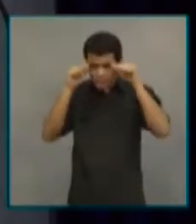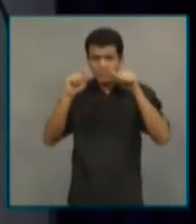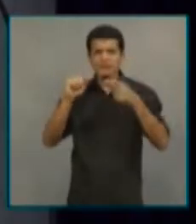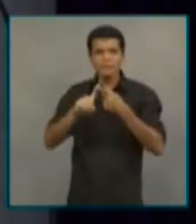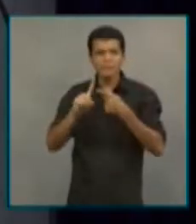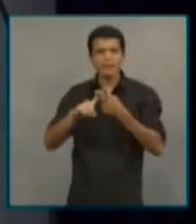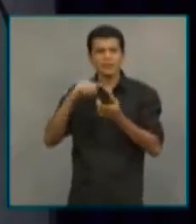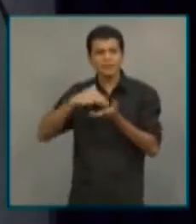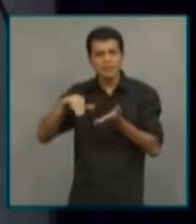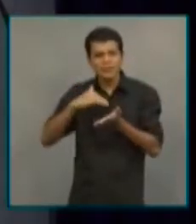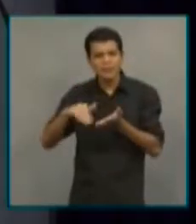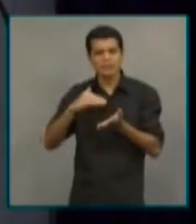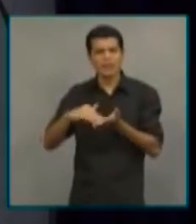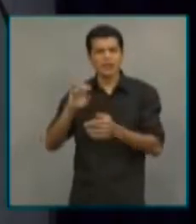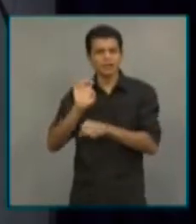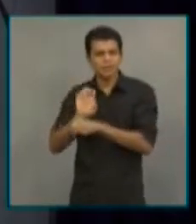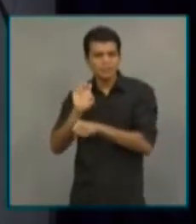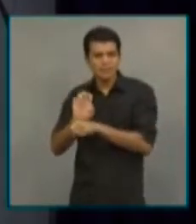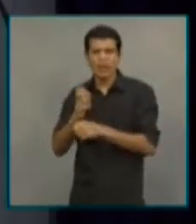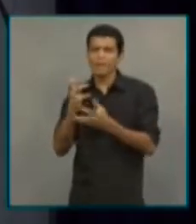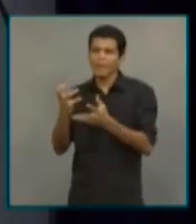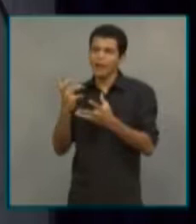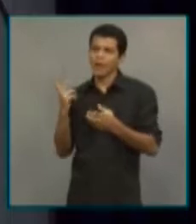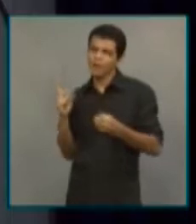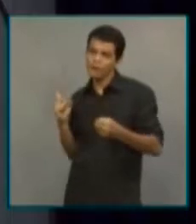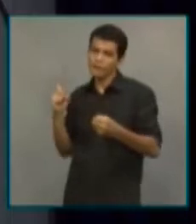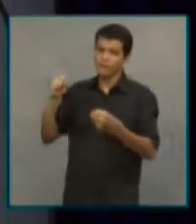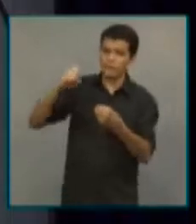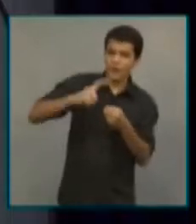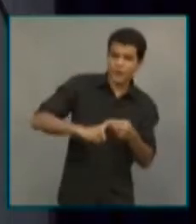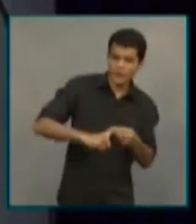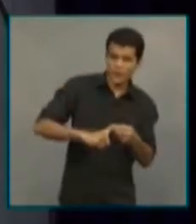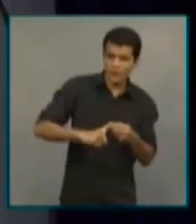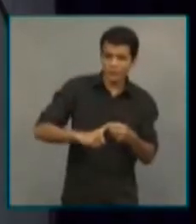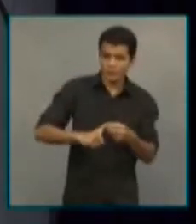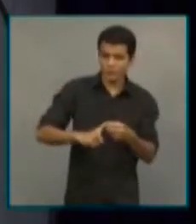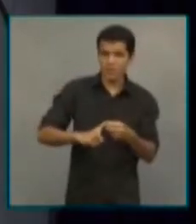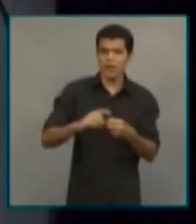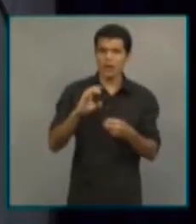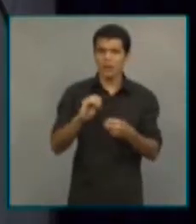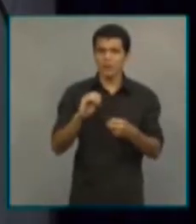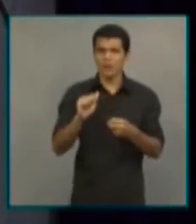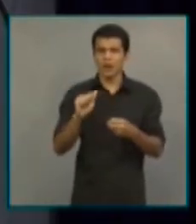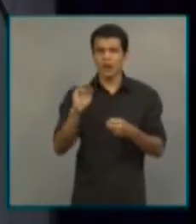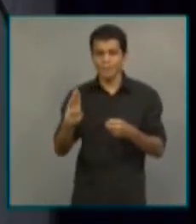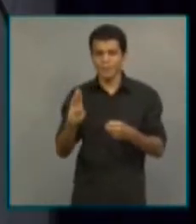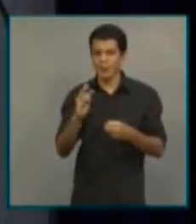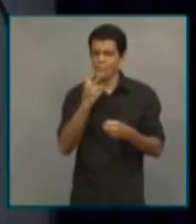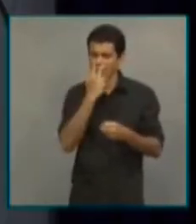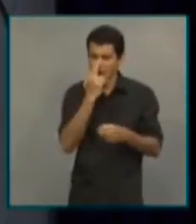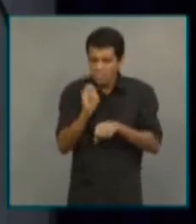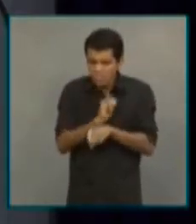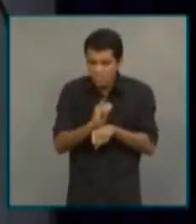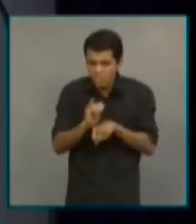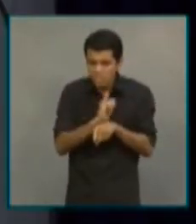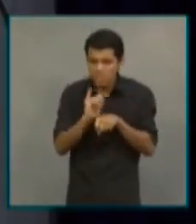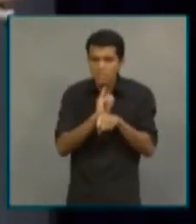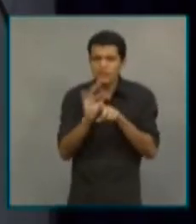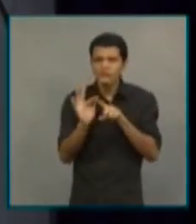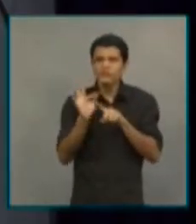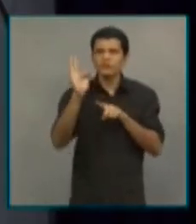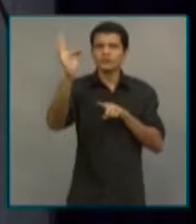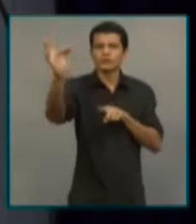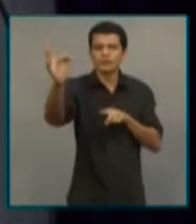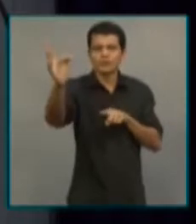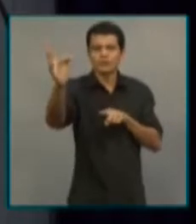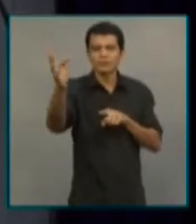e provavelmente quer voltar para a OAB para servir de trampolim. A nossa gestão, na nossa chapa, não